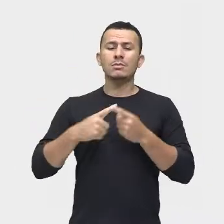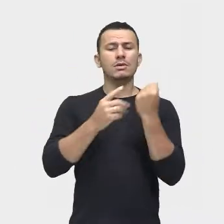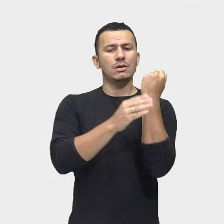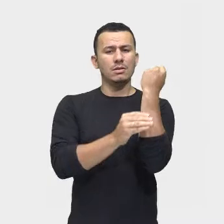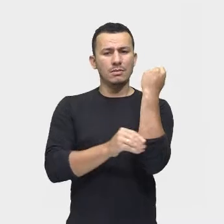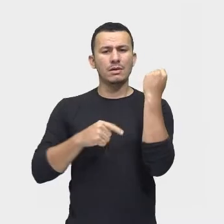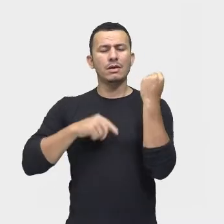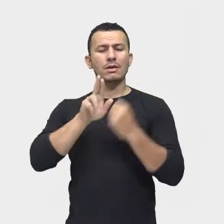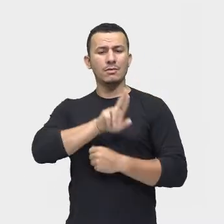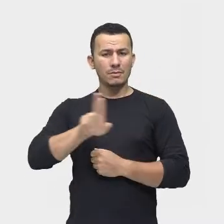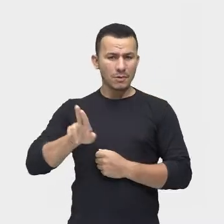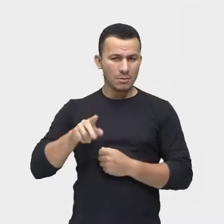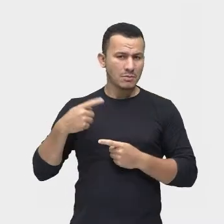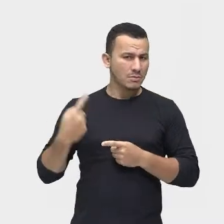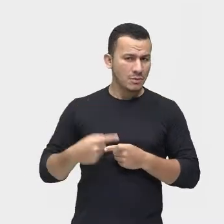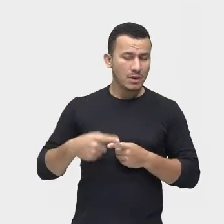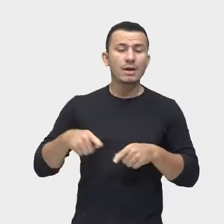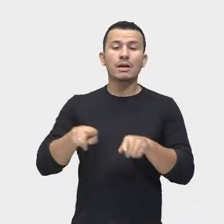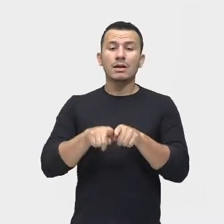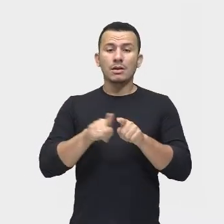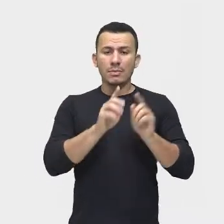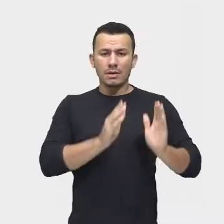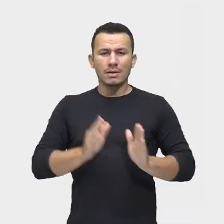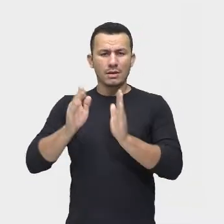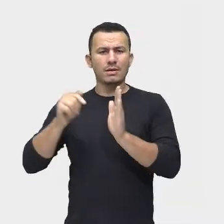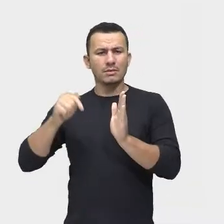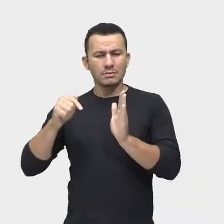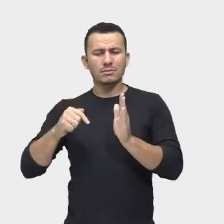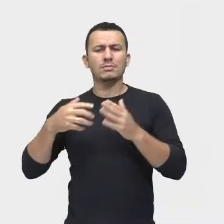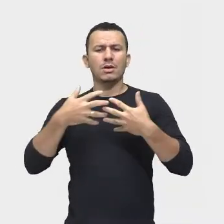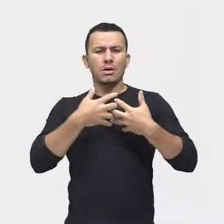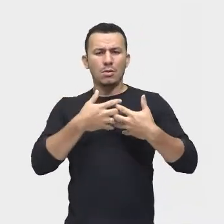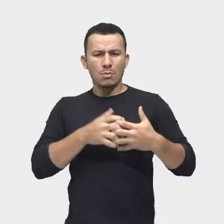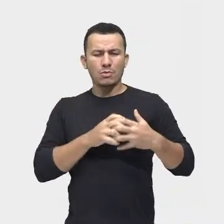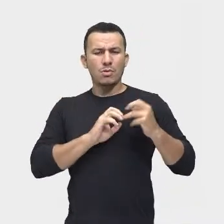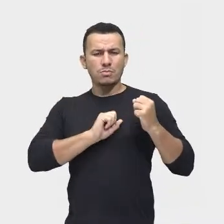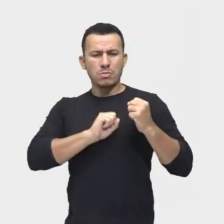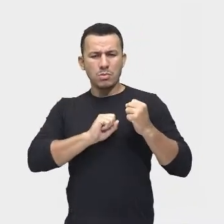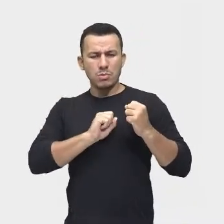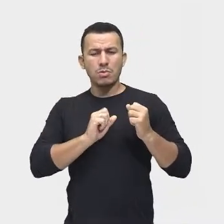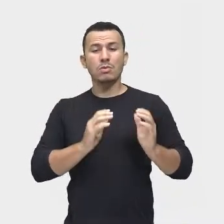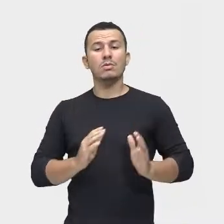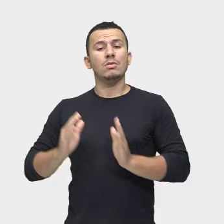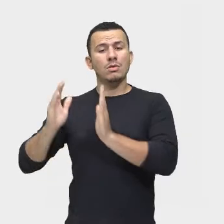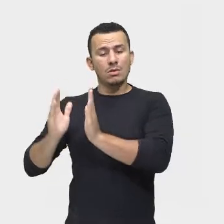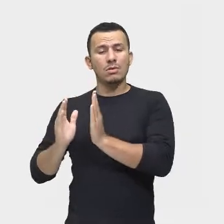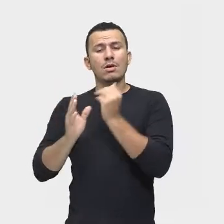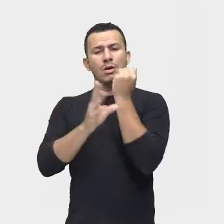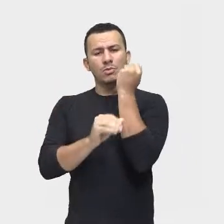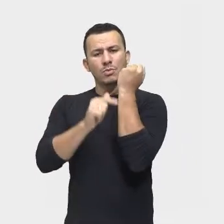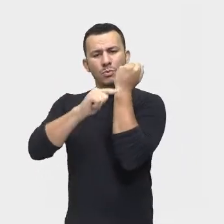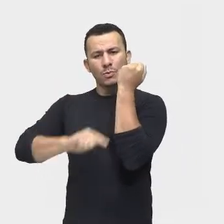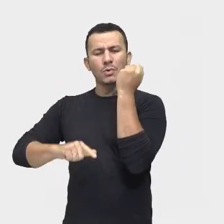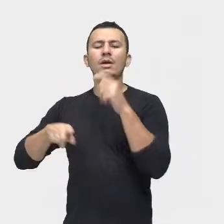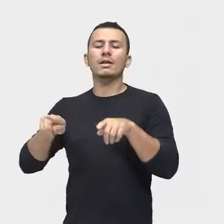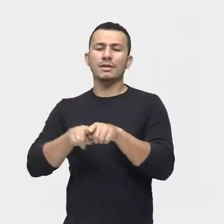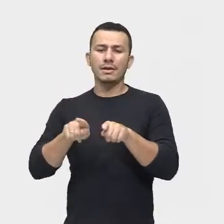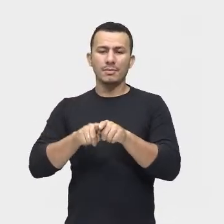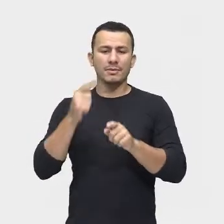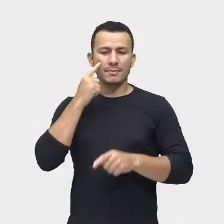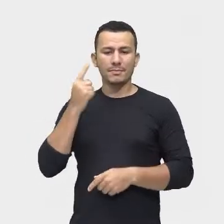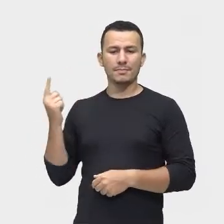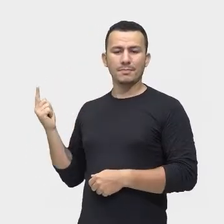essa representação, o músculo cardíaco esta representação e o músculo liso também